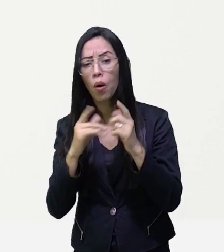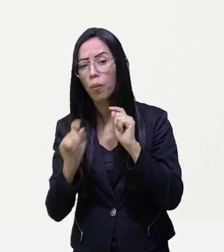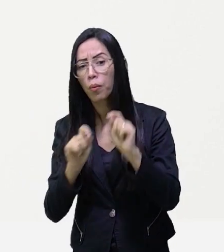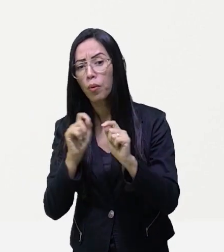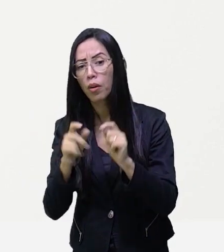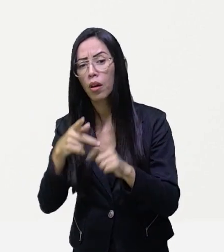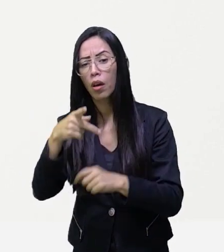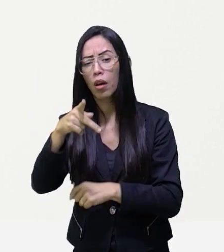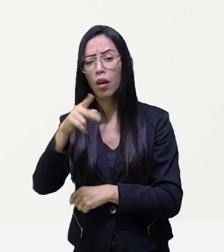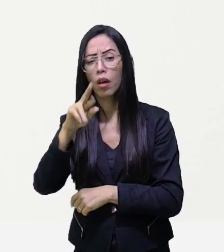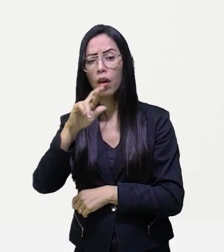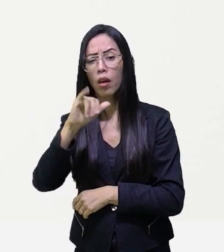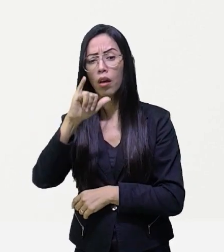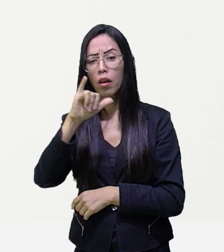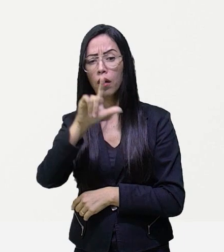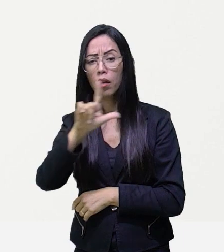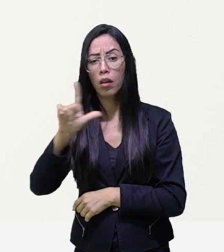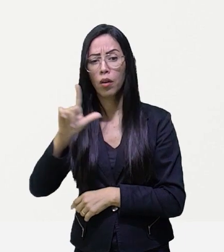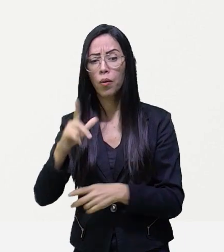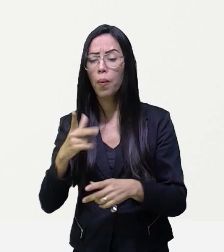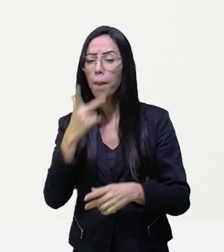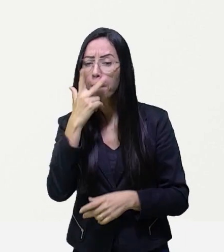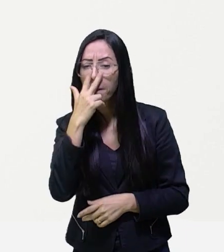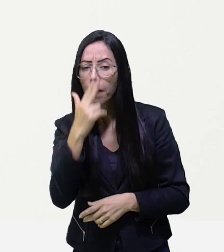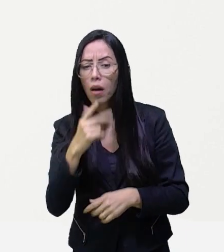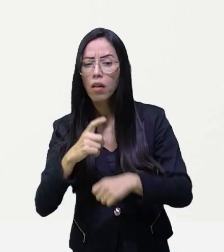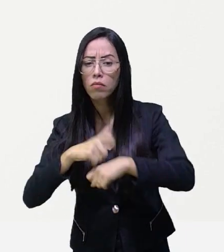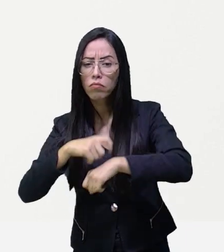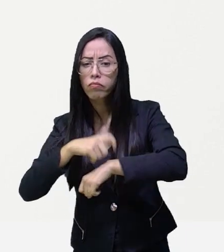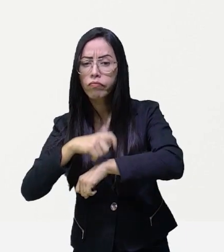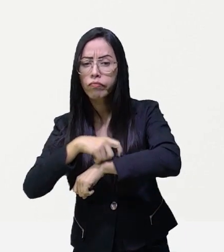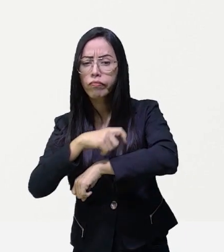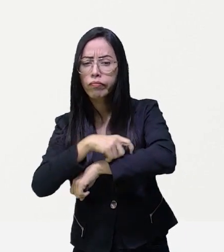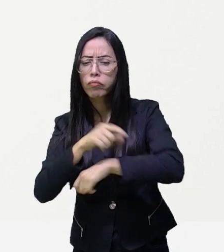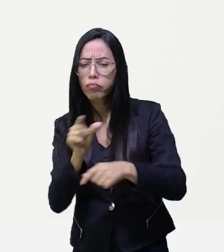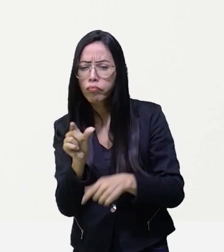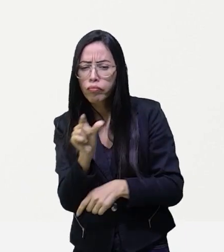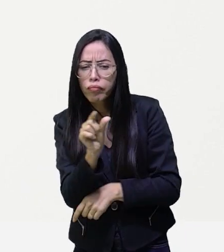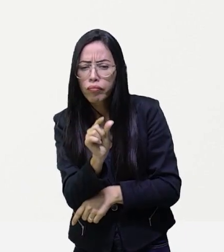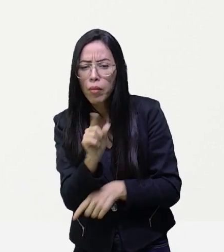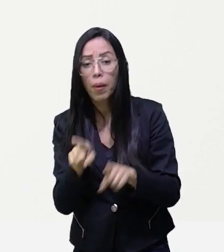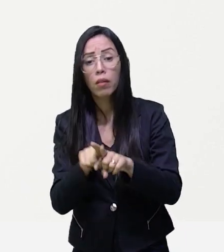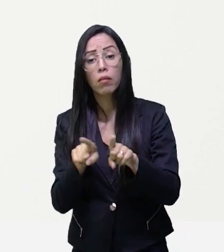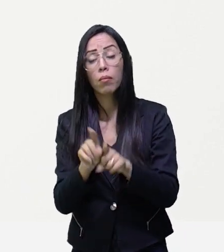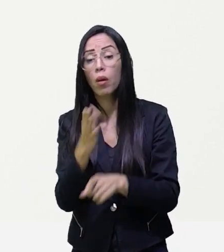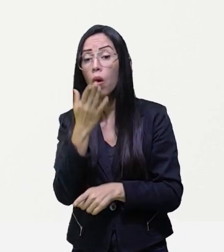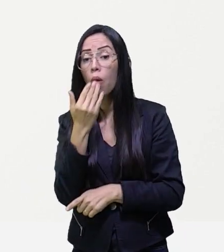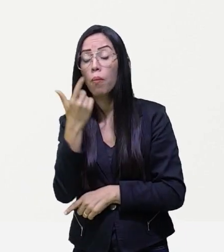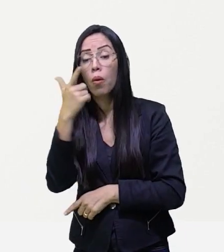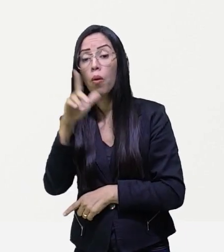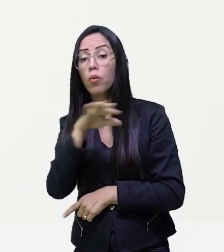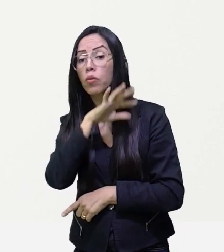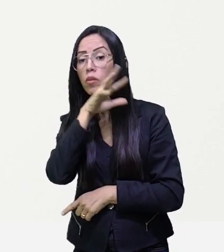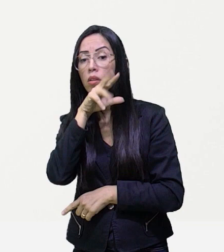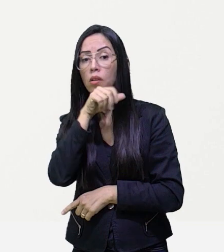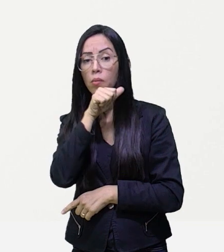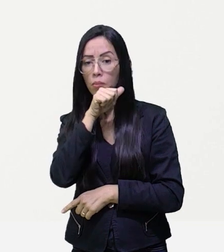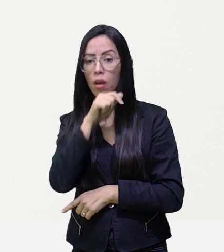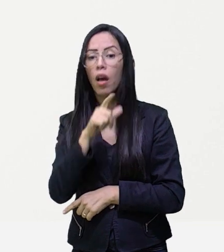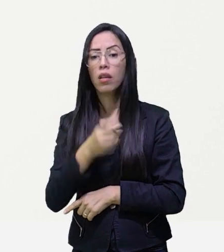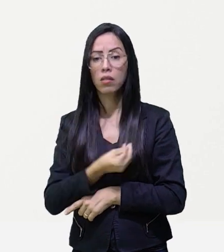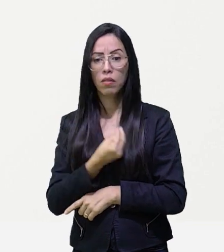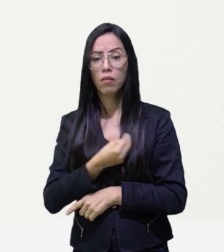semelhantes a pequenos camarões, mas elas também comem outros animais marinhos. Então vamos